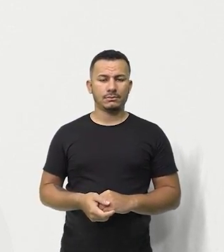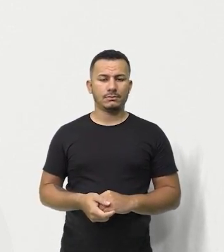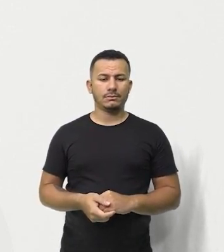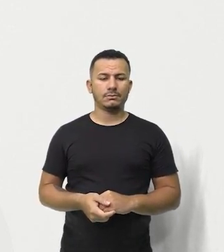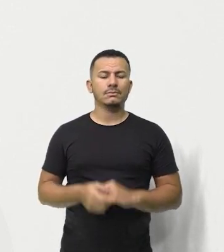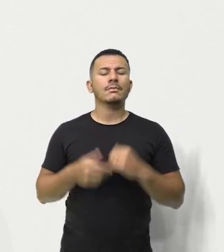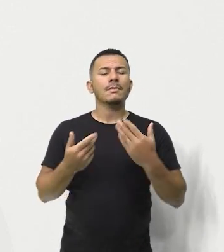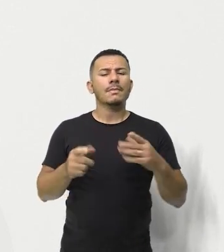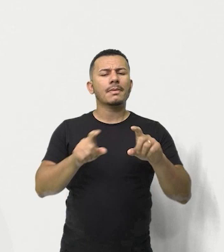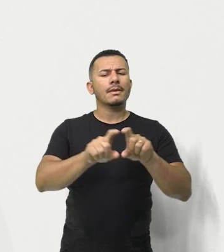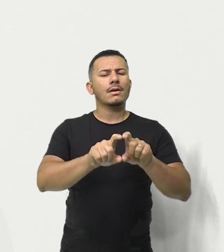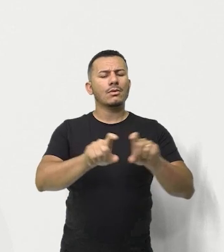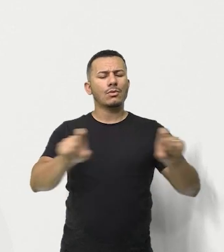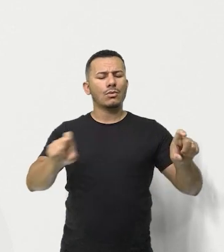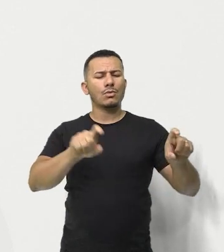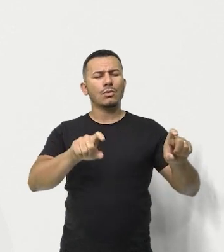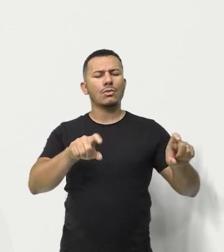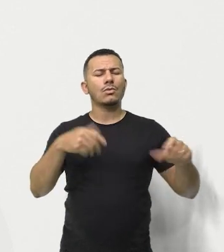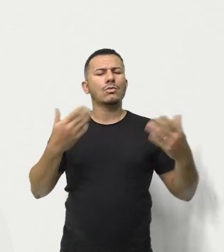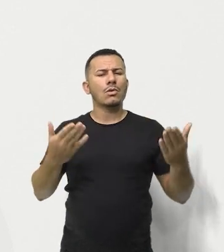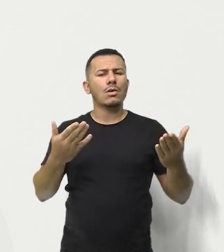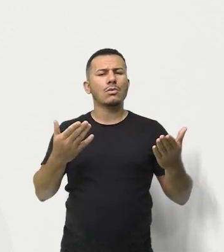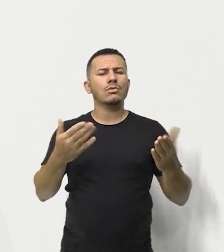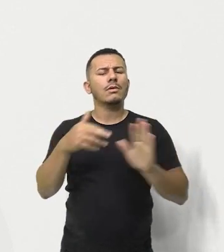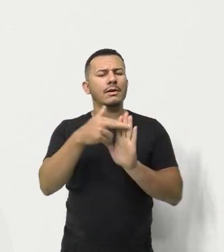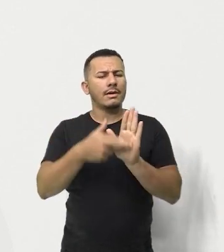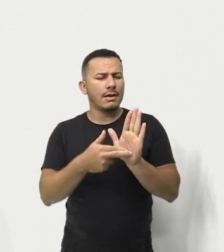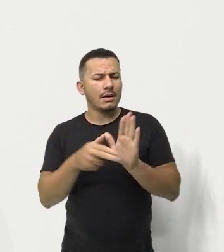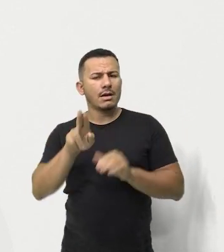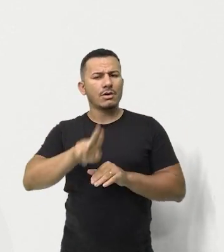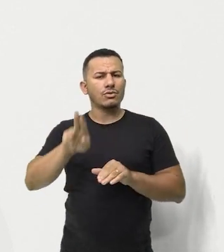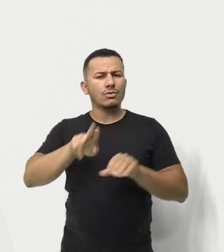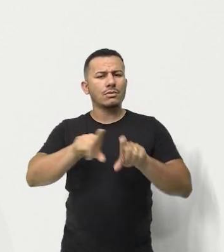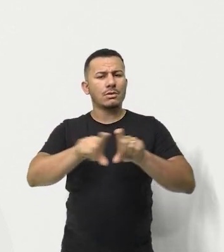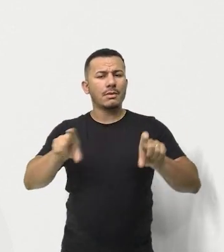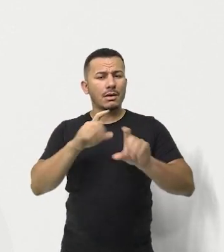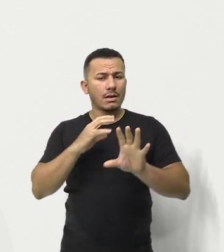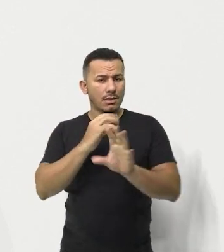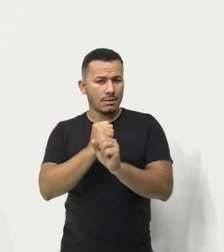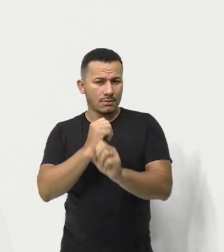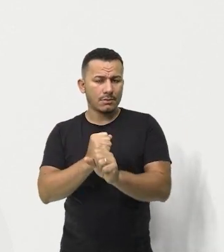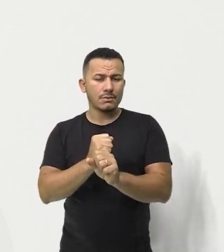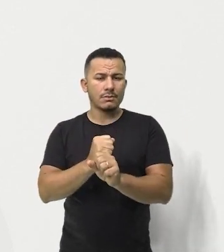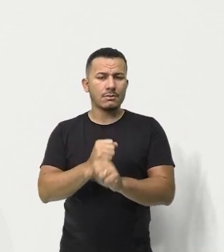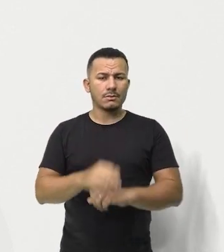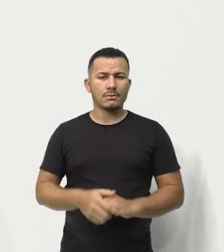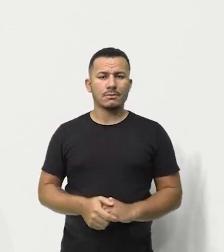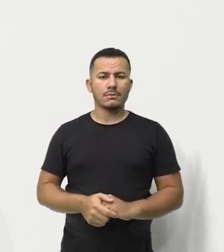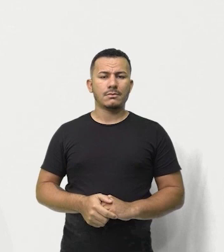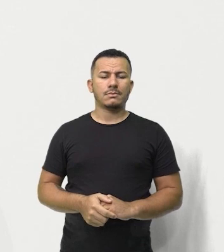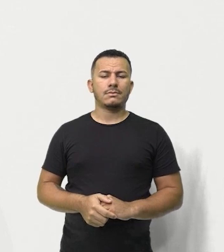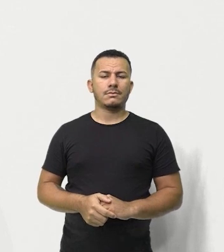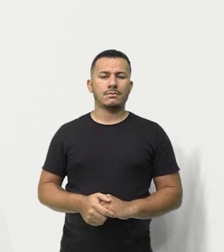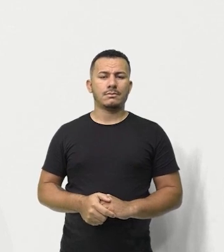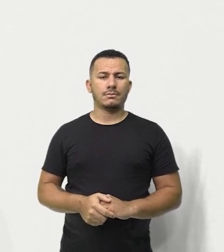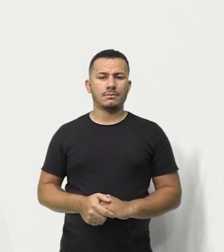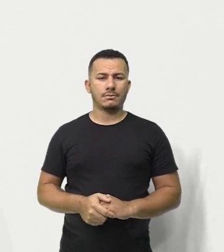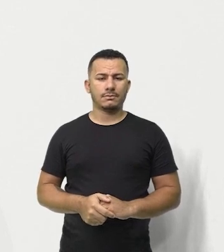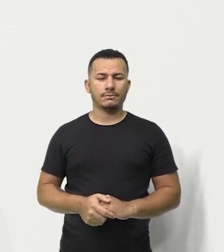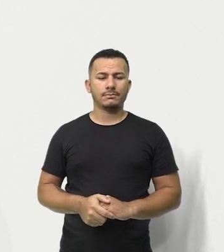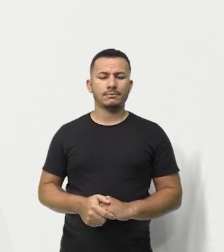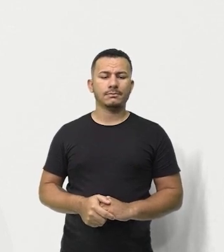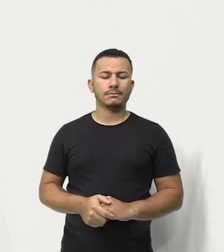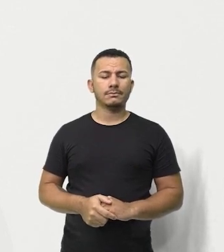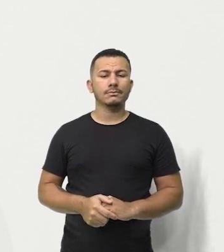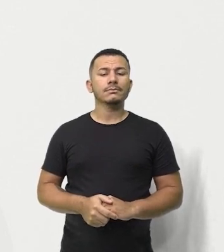que princípio eu posso utilizar para equacionar? Então, observe o seguinte, aqui nós temos o que